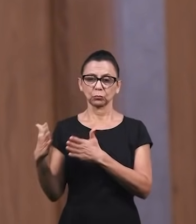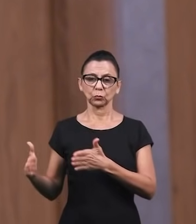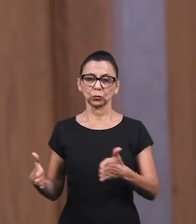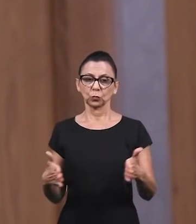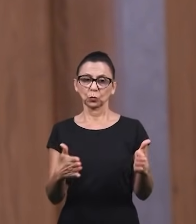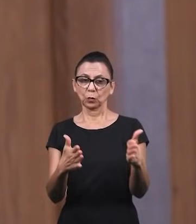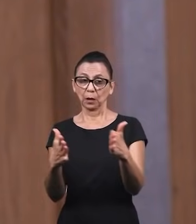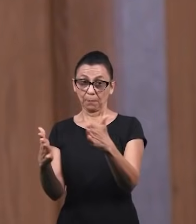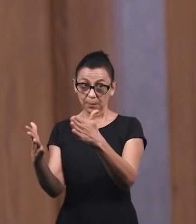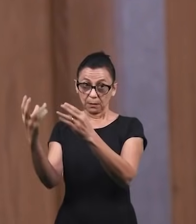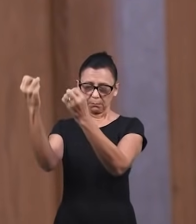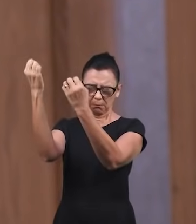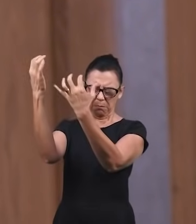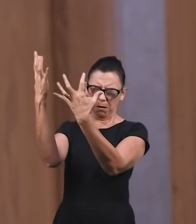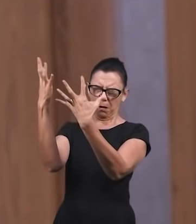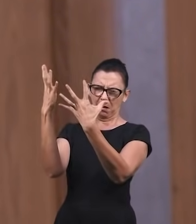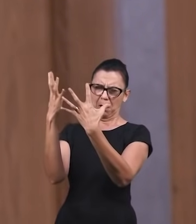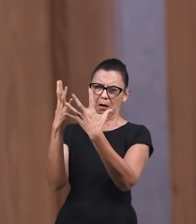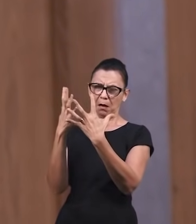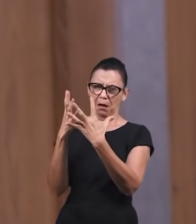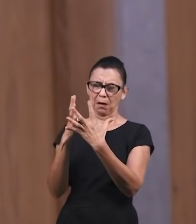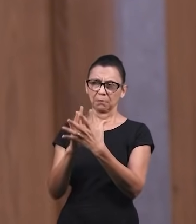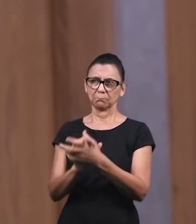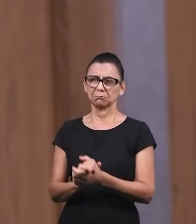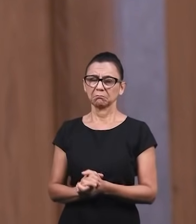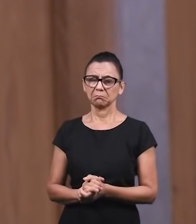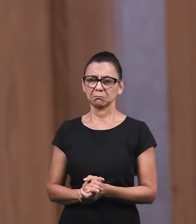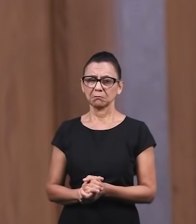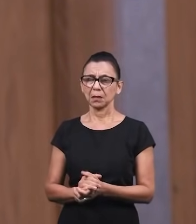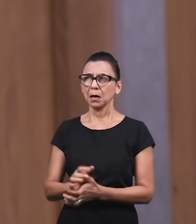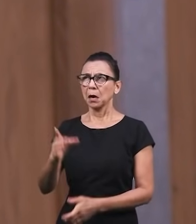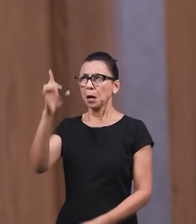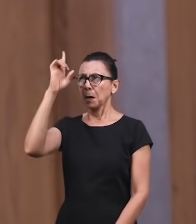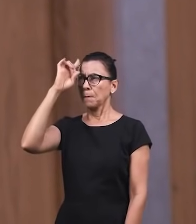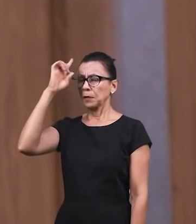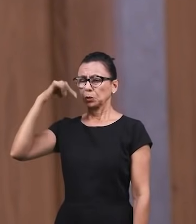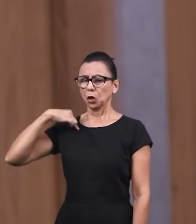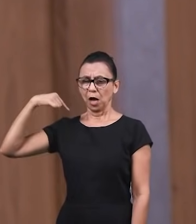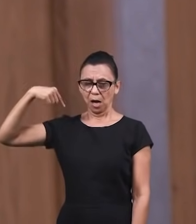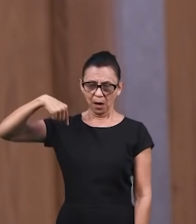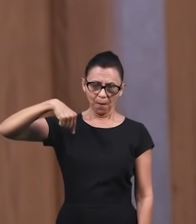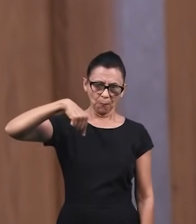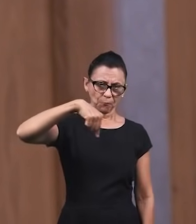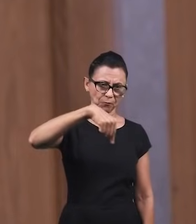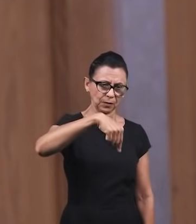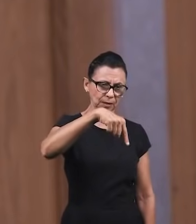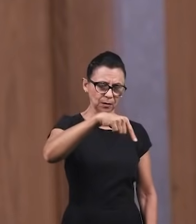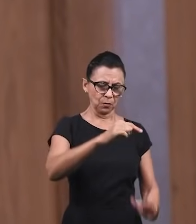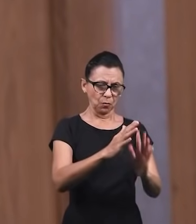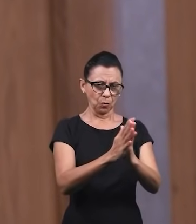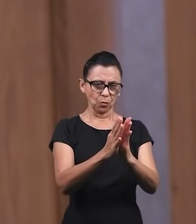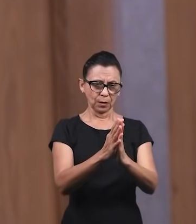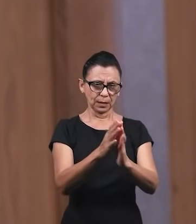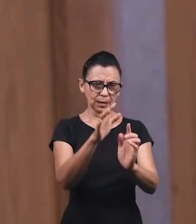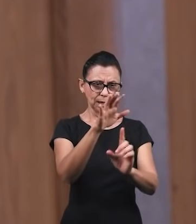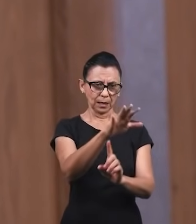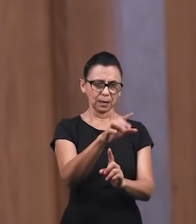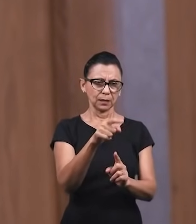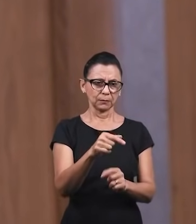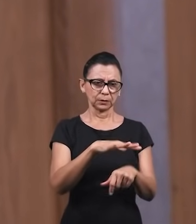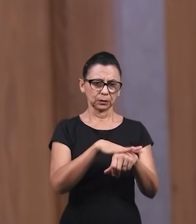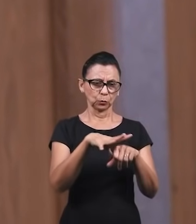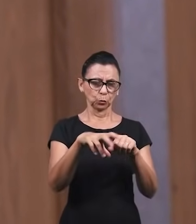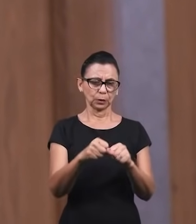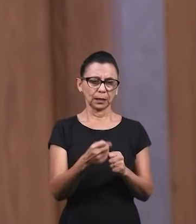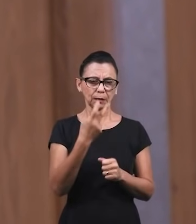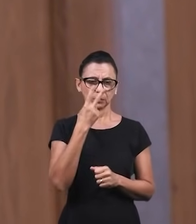no caminho por onde vinhas, me enviou para que tornes a ver